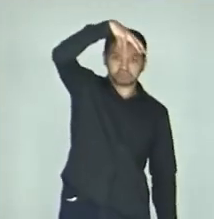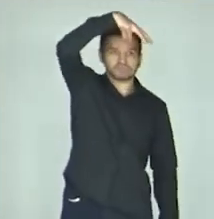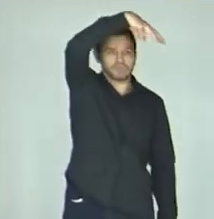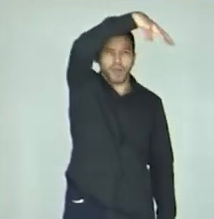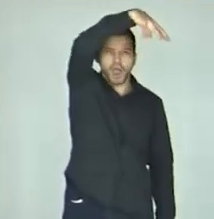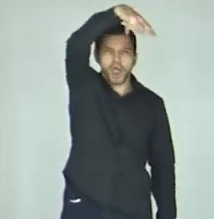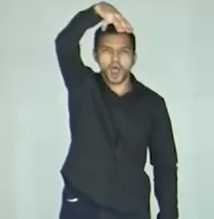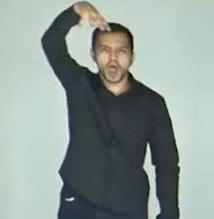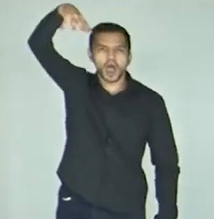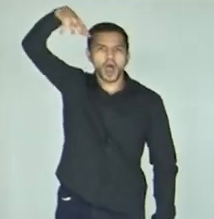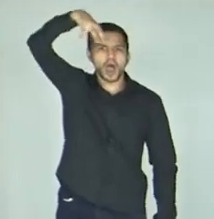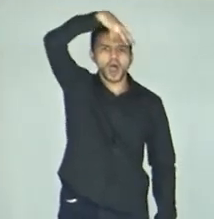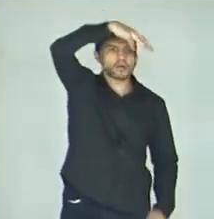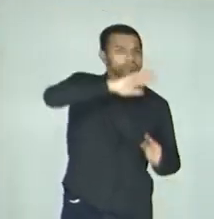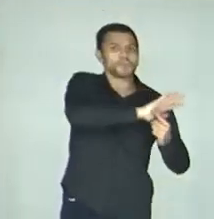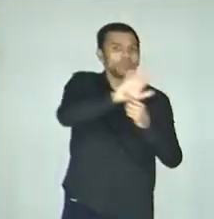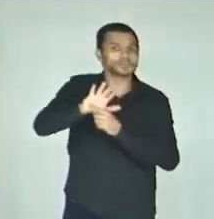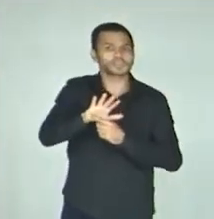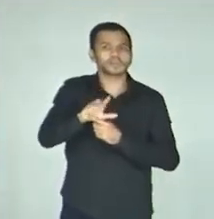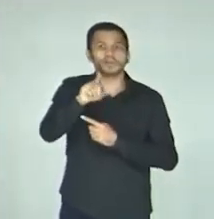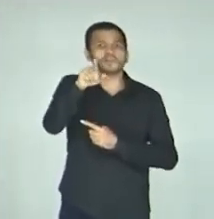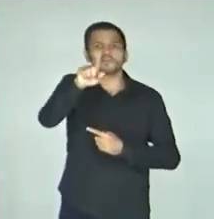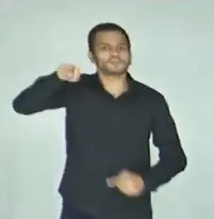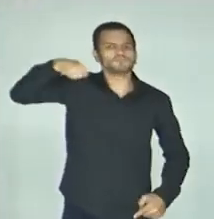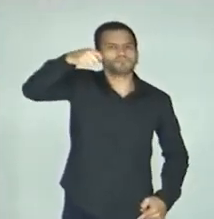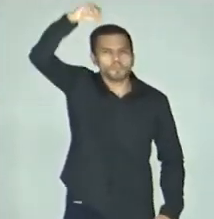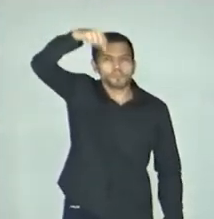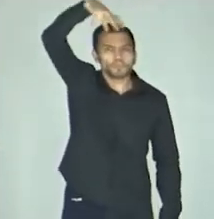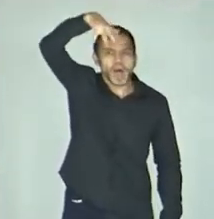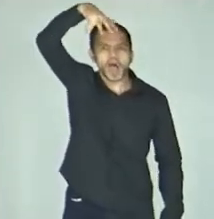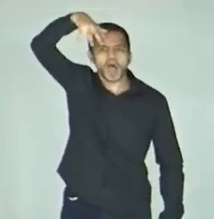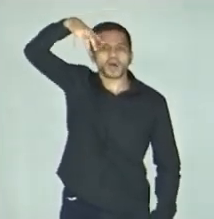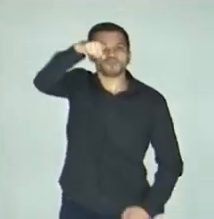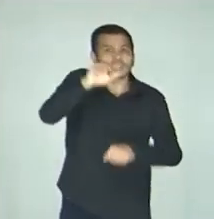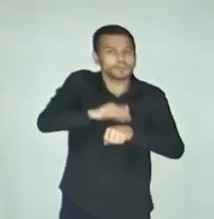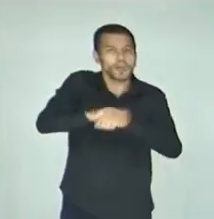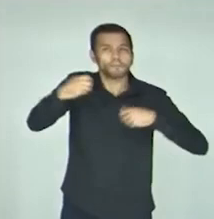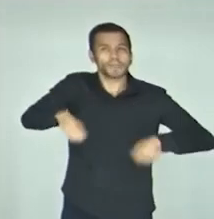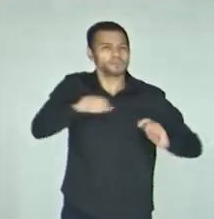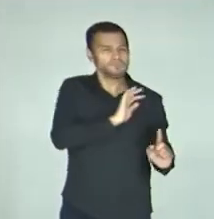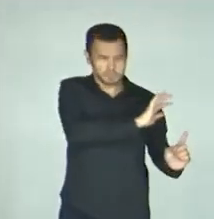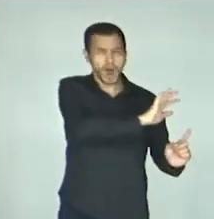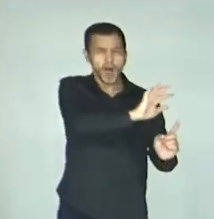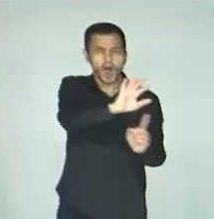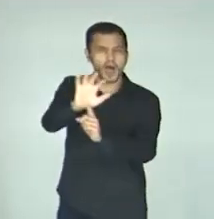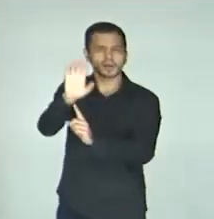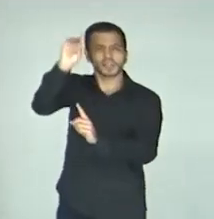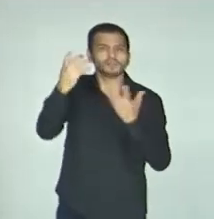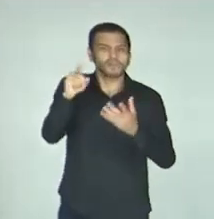você nasceu para brilhar se você nasceu para influenciar Você nasceu para ser